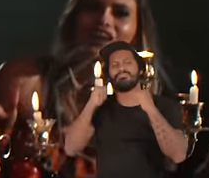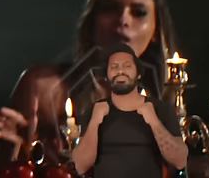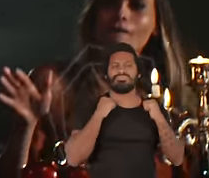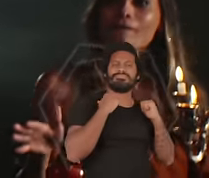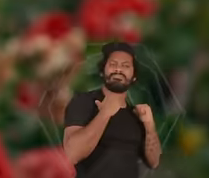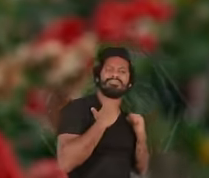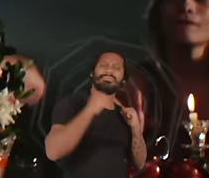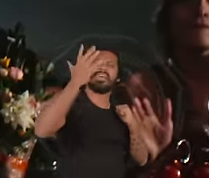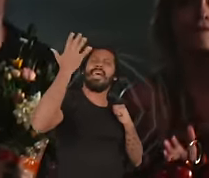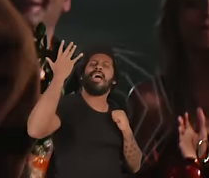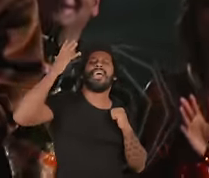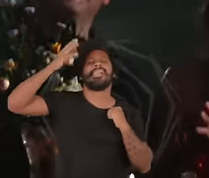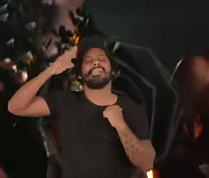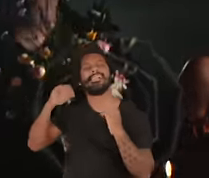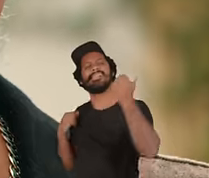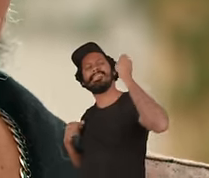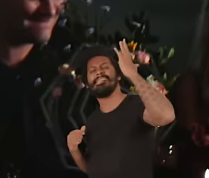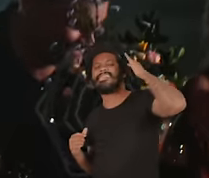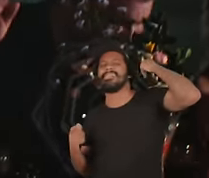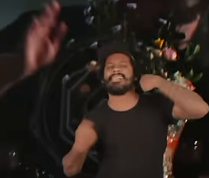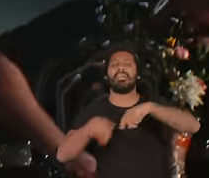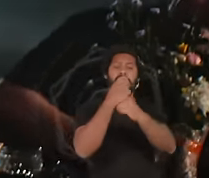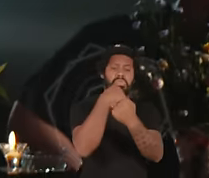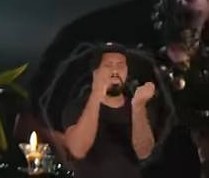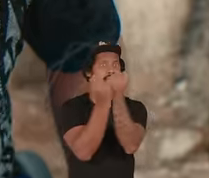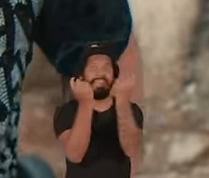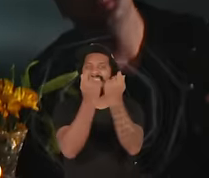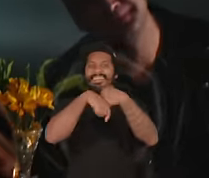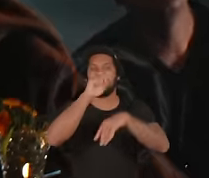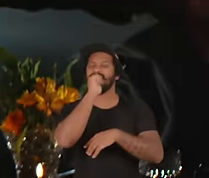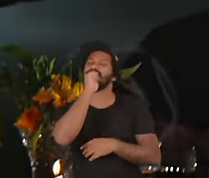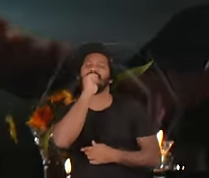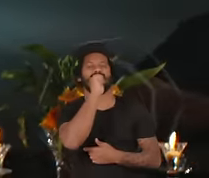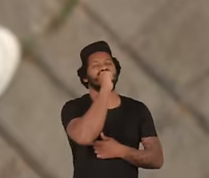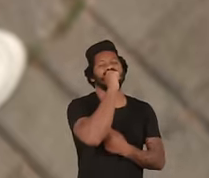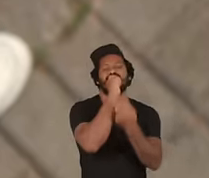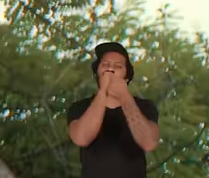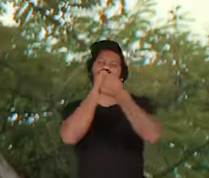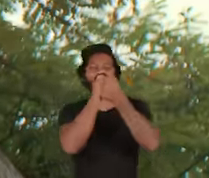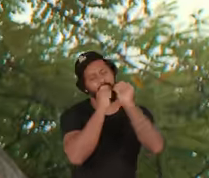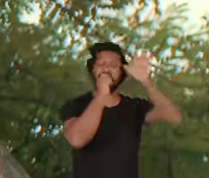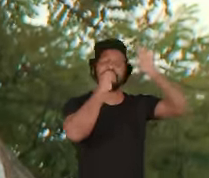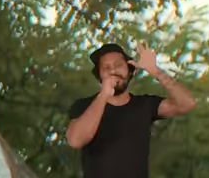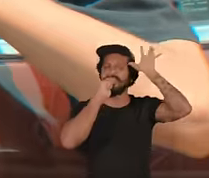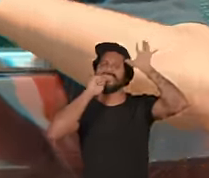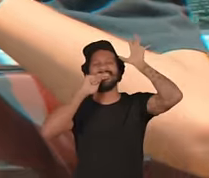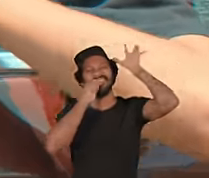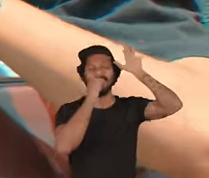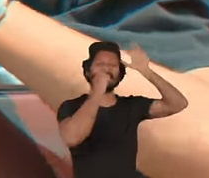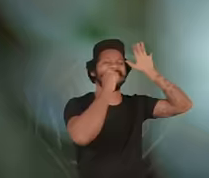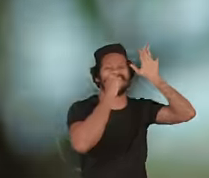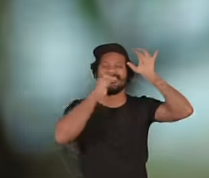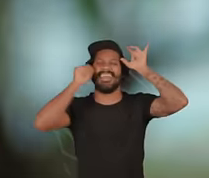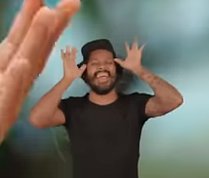Tô paradinho, não tô no jardim, tô sossegadinho, não tô com fininho. Pega esse trampo, bota